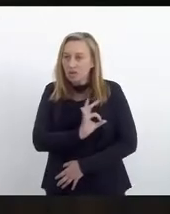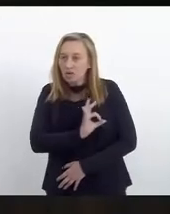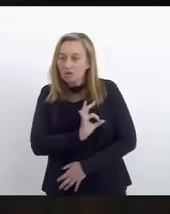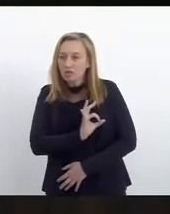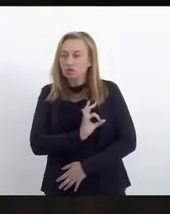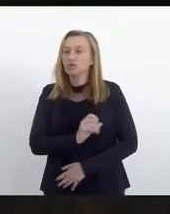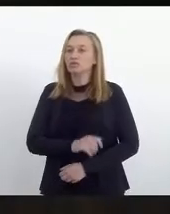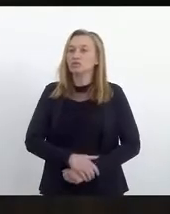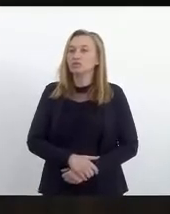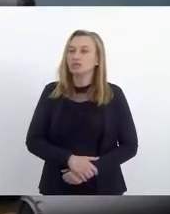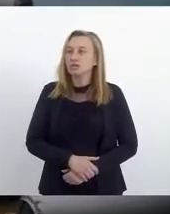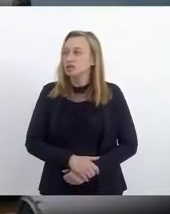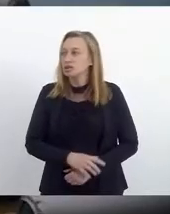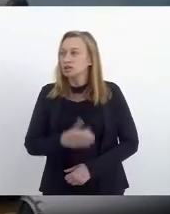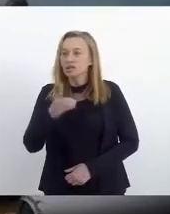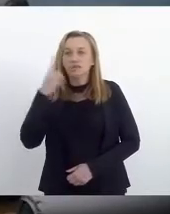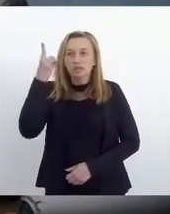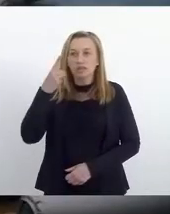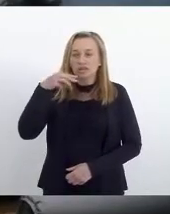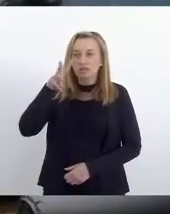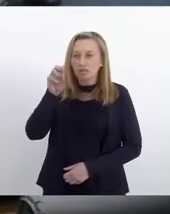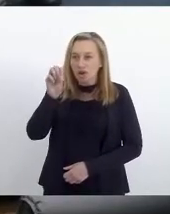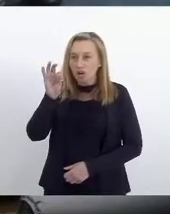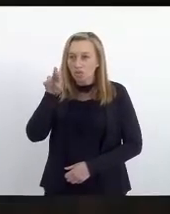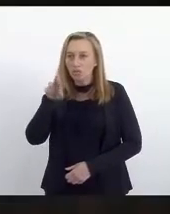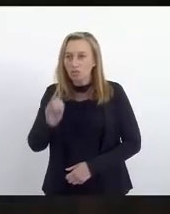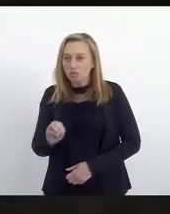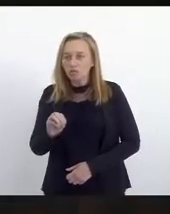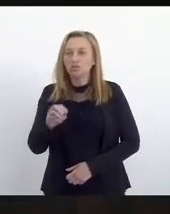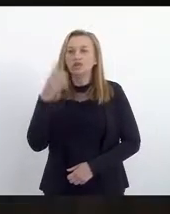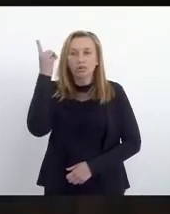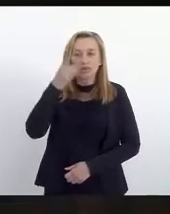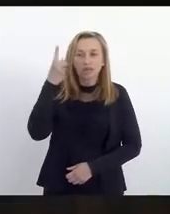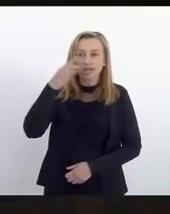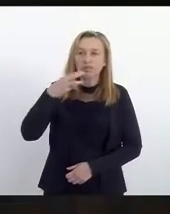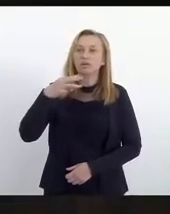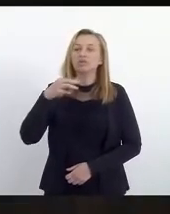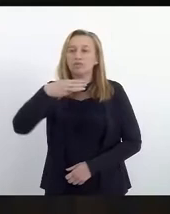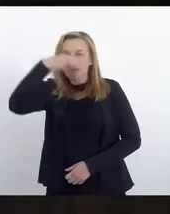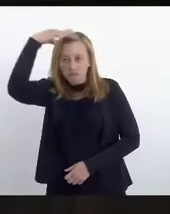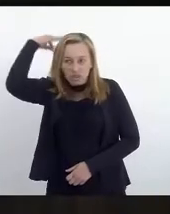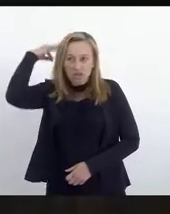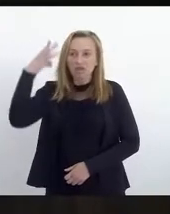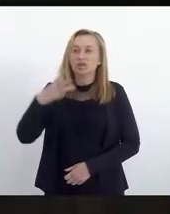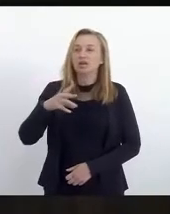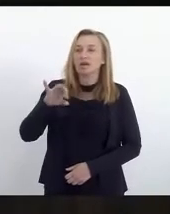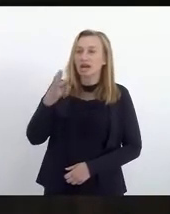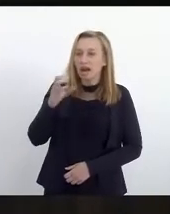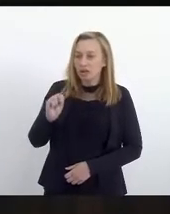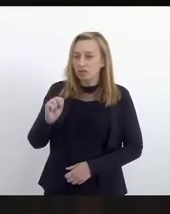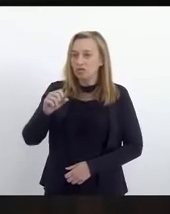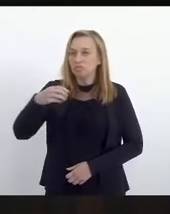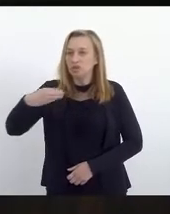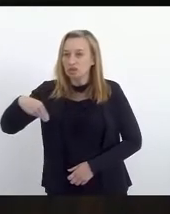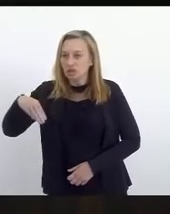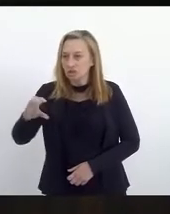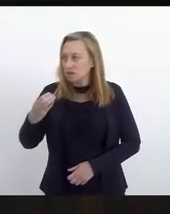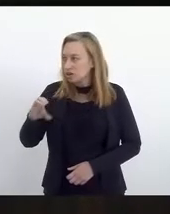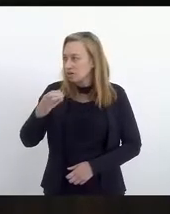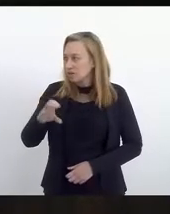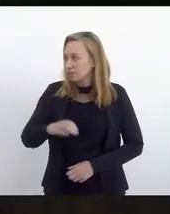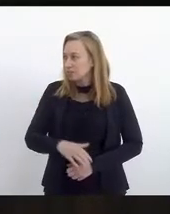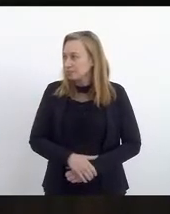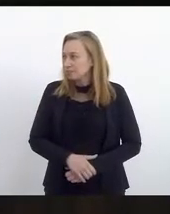Paulo, deputado Valdo Ceasa, deputado Márcio Pacheco, Carlos Mink, e todos